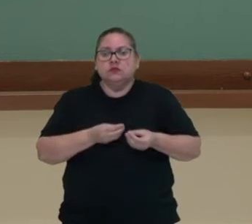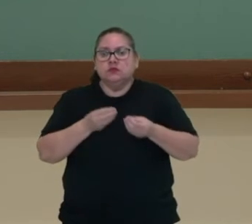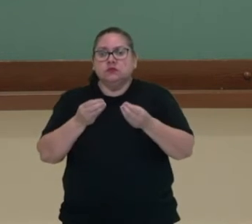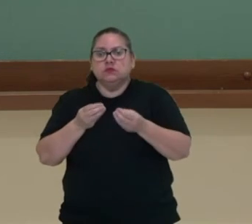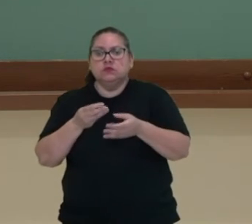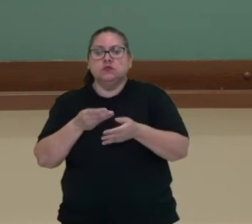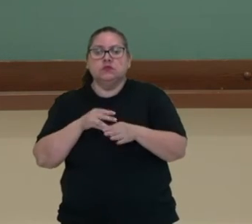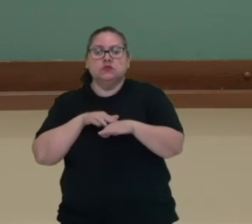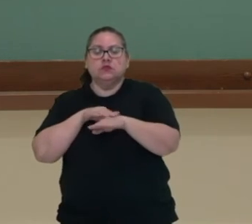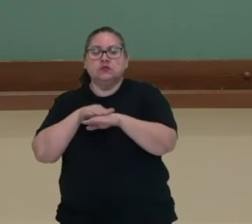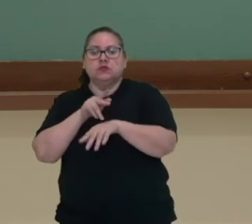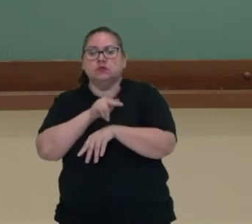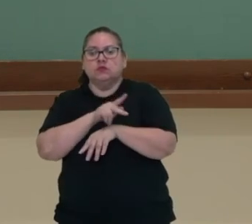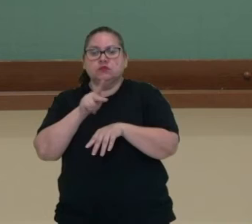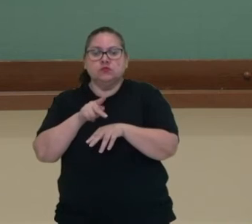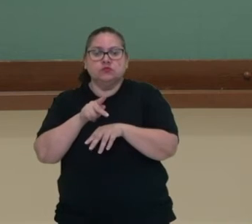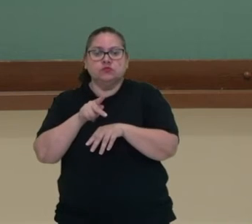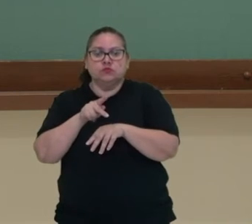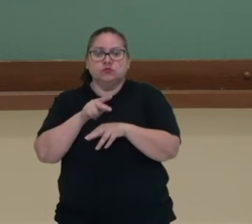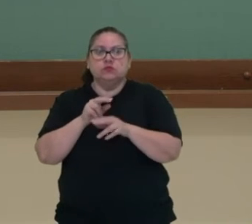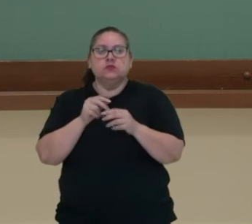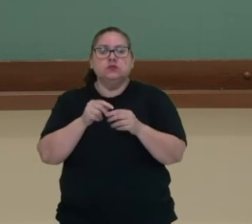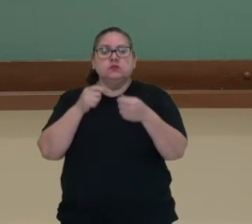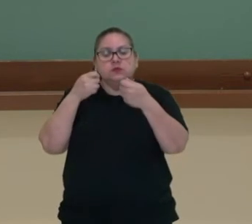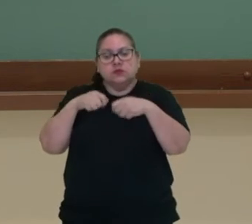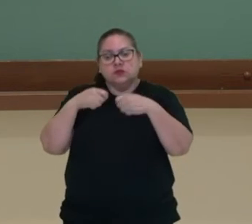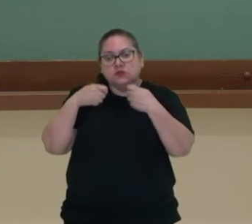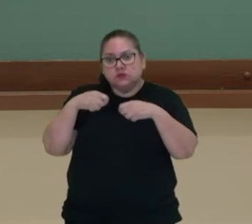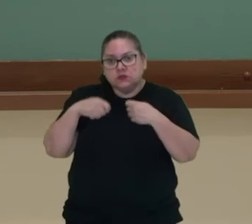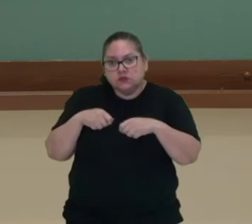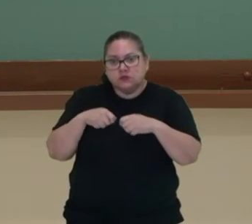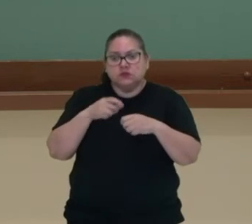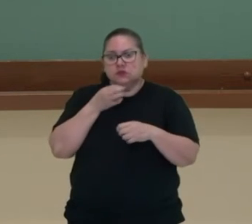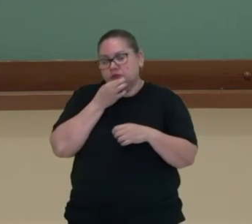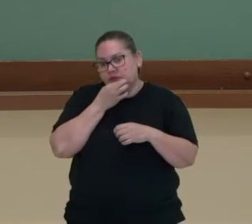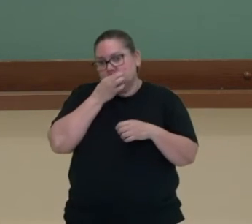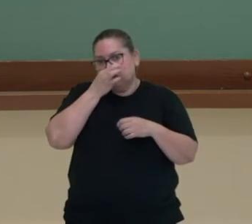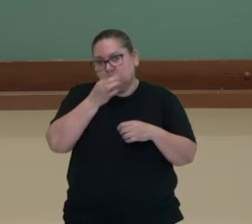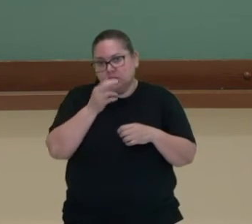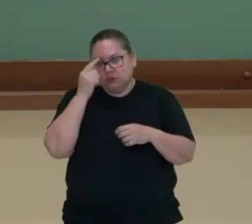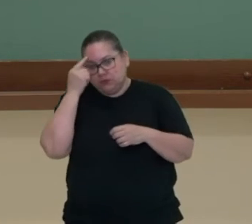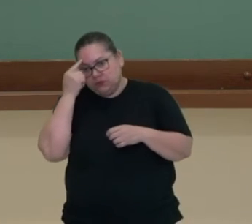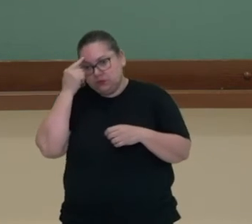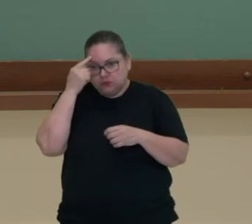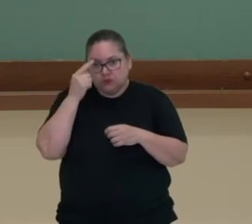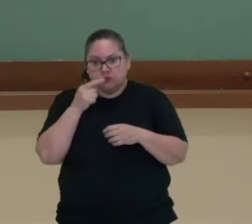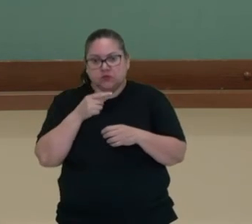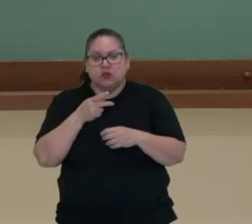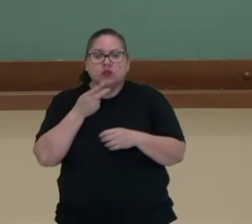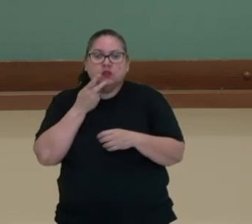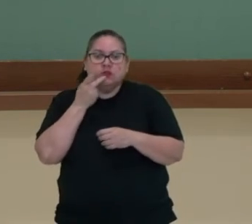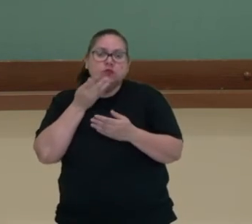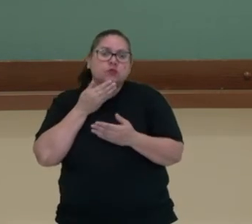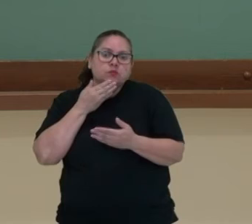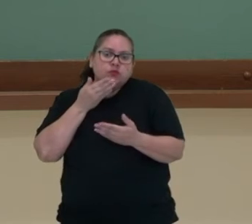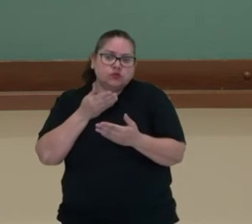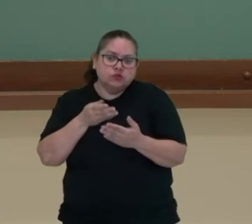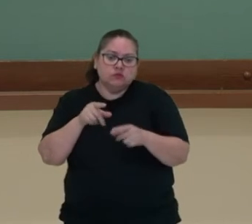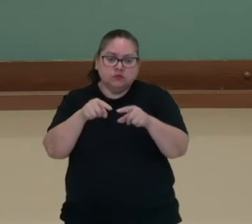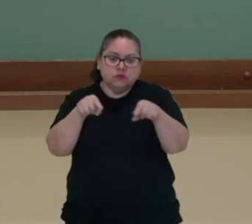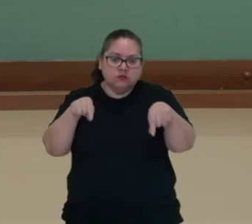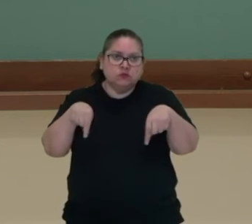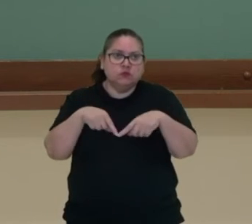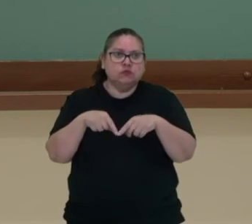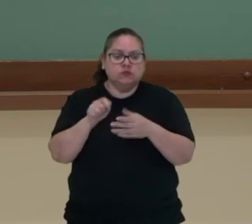ao conhecimento do professor regente as necessidades, sugestões, dúvidas e reivindicações da turma, né?